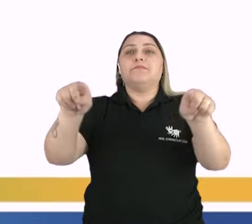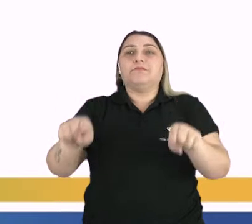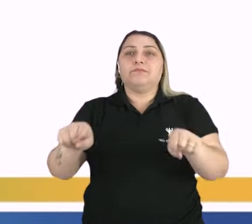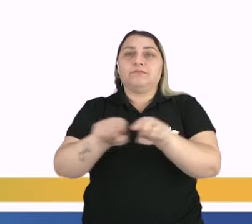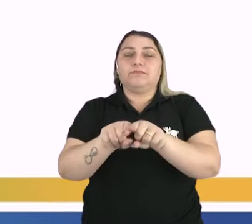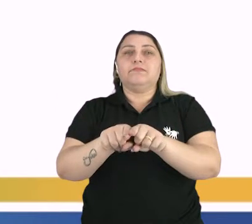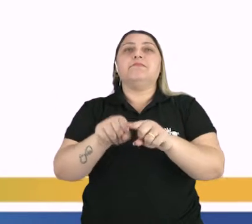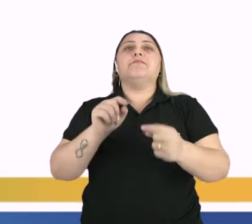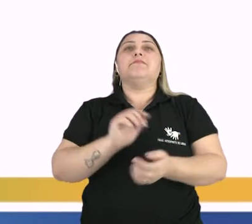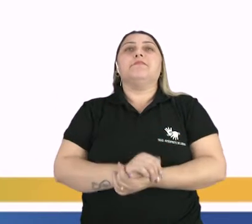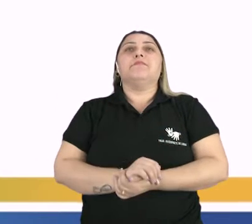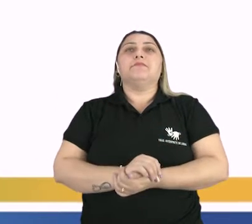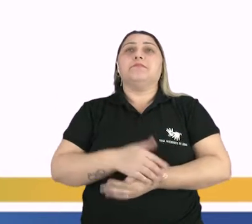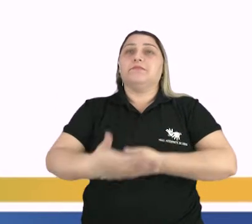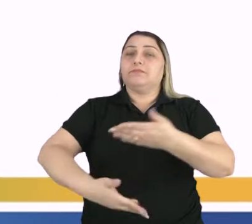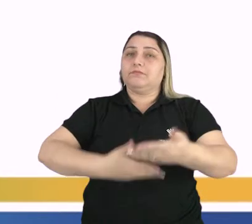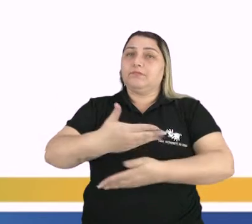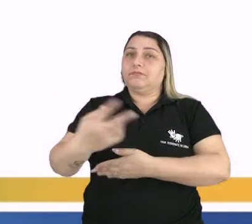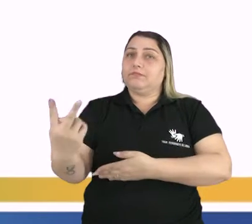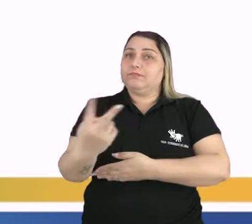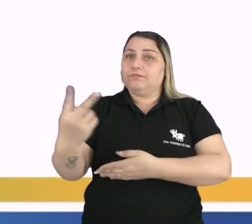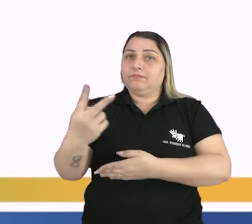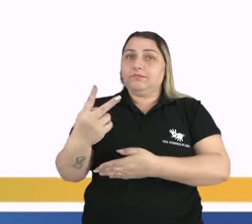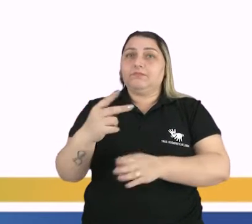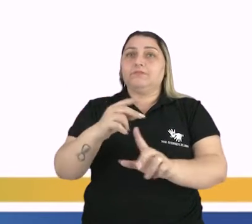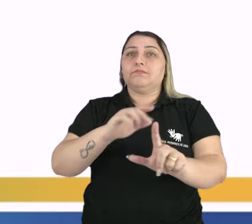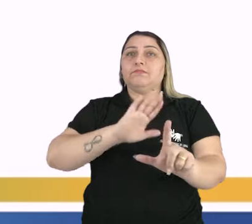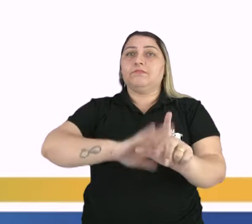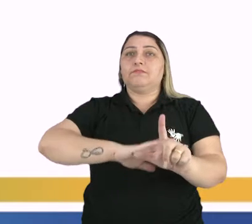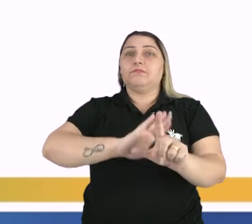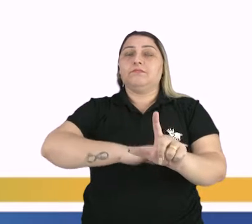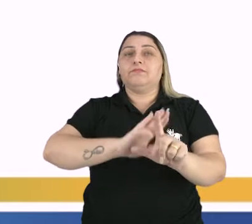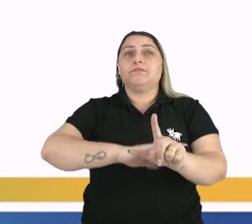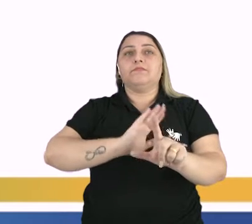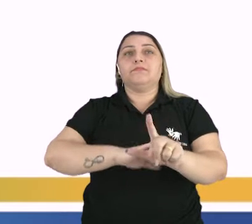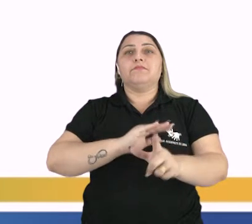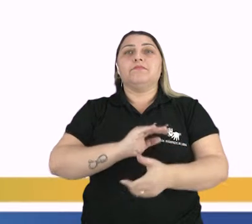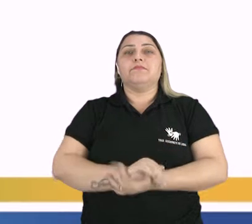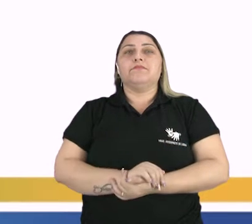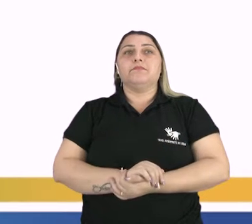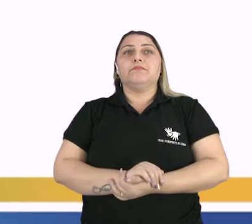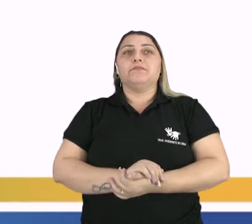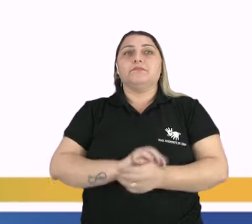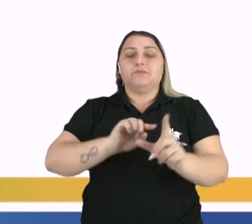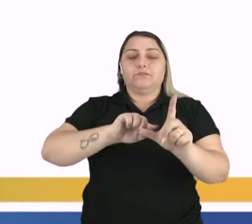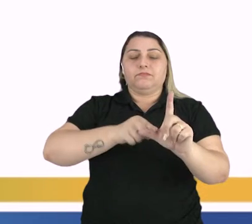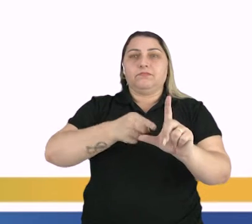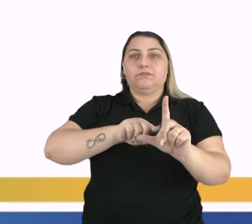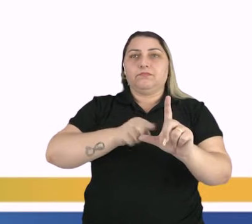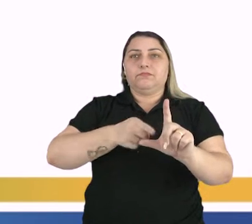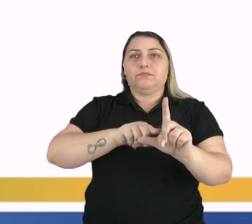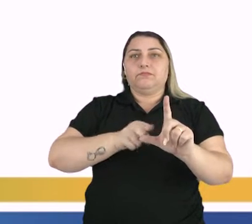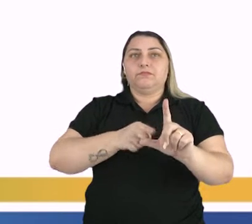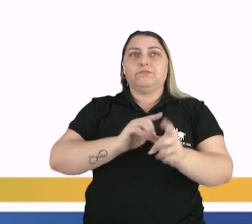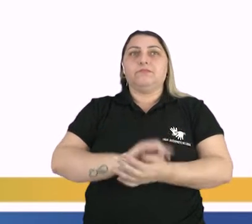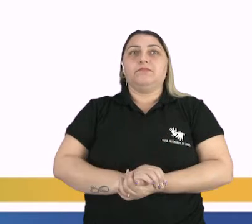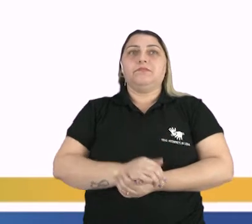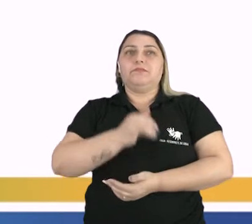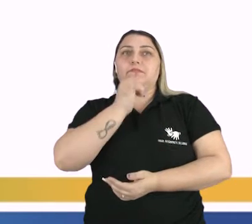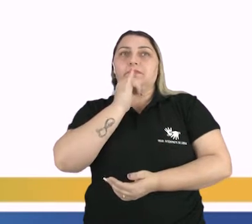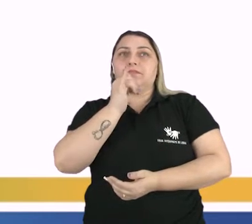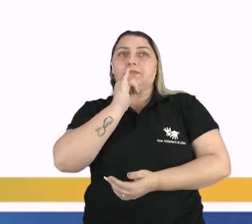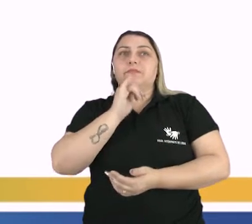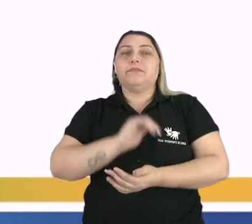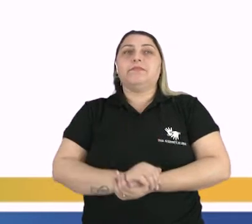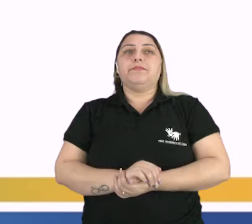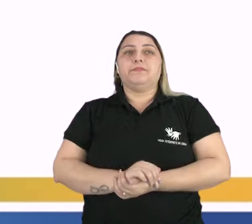elas surgiram da relação, né, dos lados com os ângulos do triângulo retângulo. Então, por exemplo,